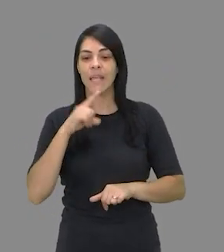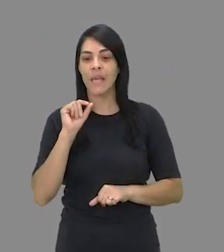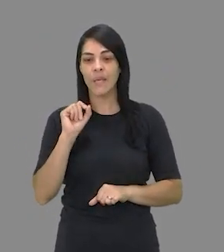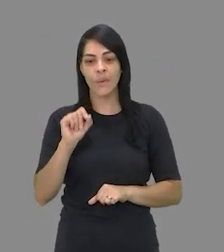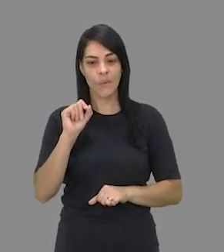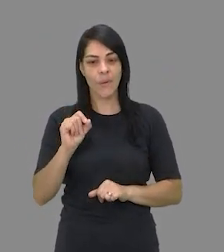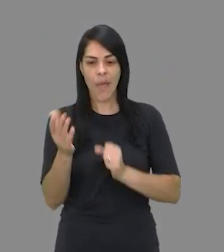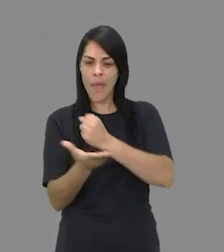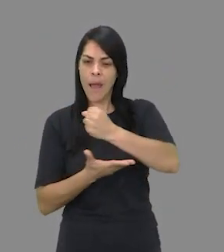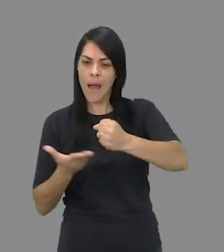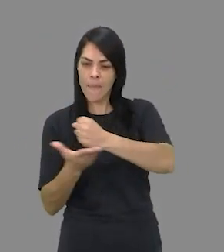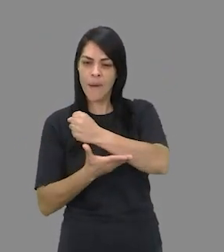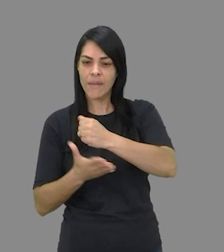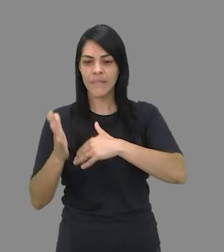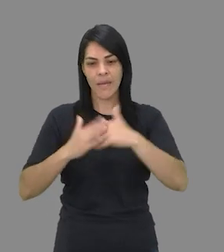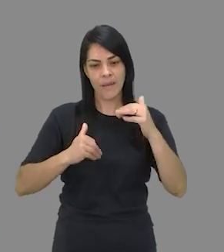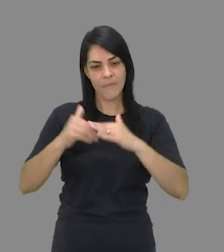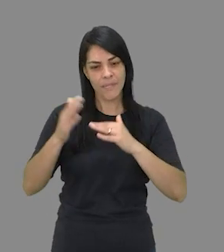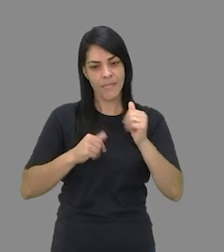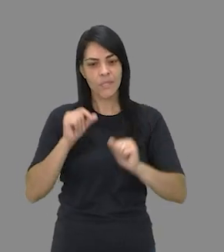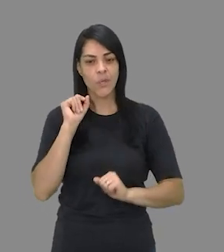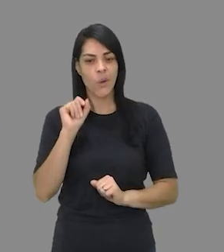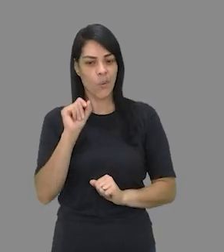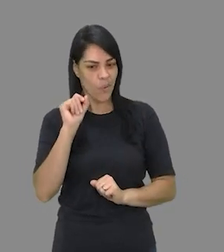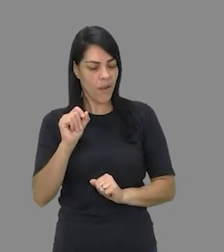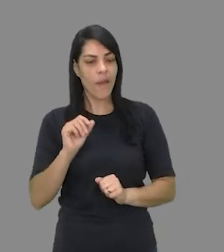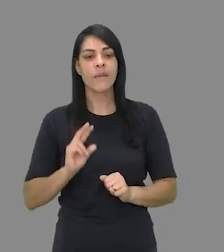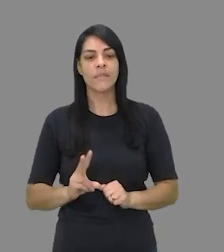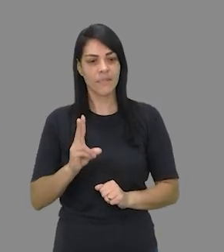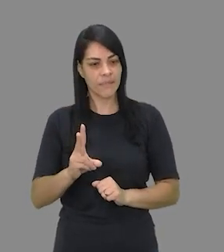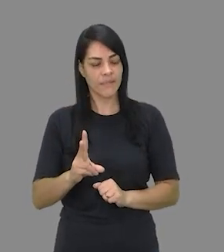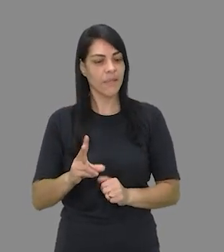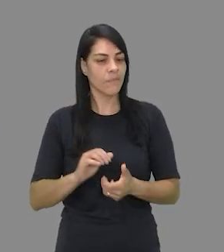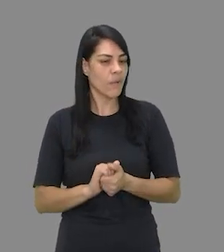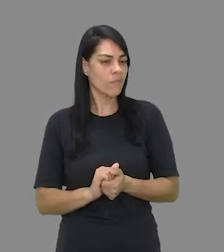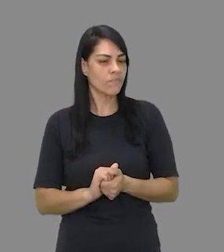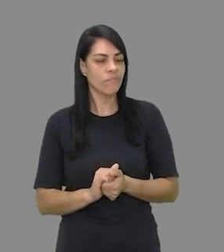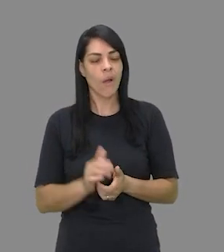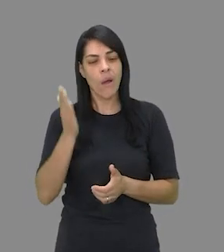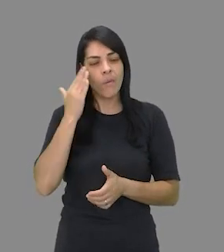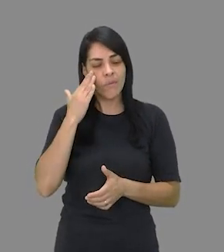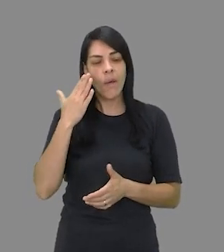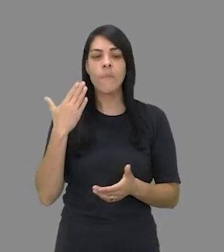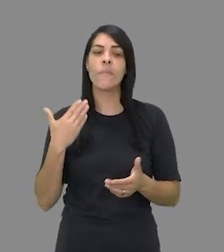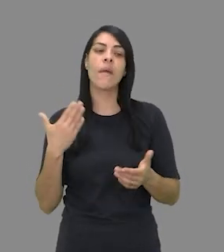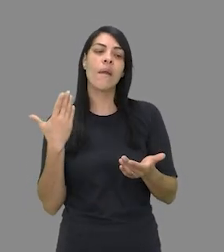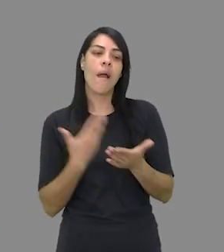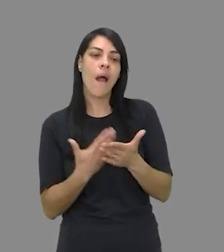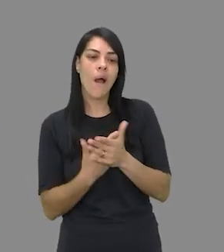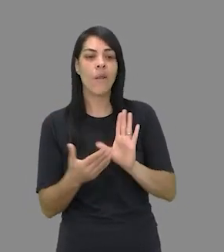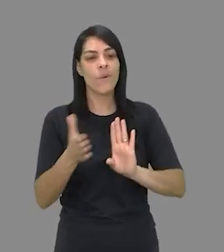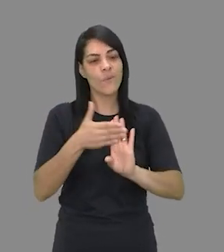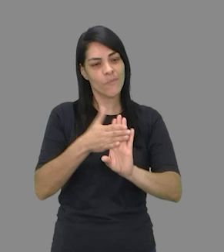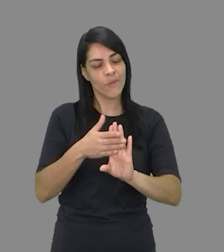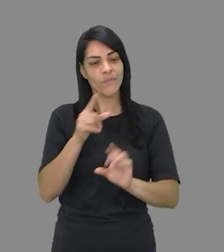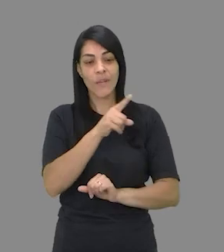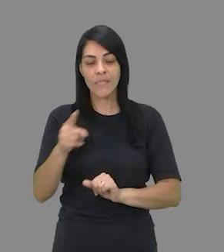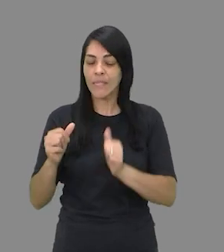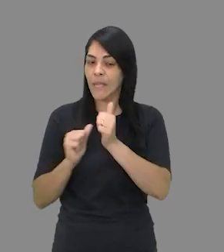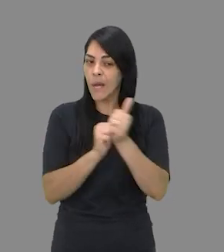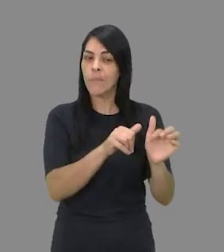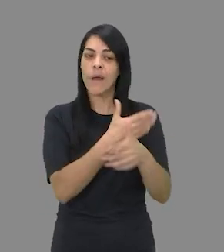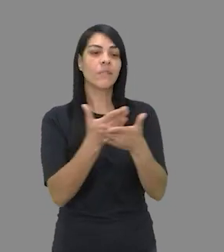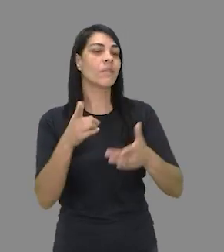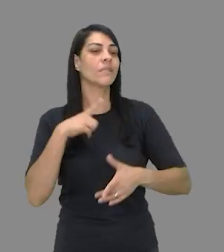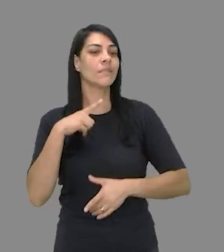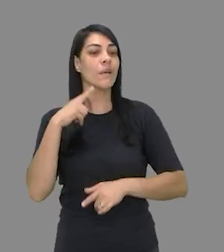como base, a habilidade é aquela que eu pego para referência da aula proposta. Acompanhem também aí, nós